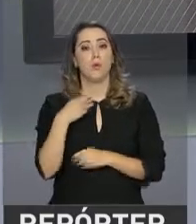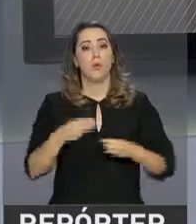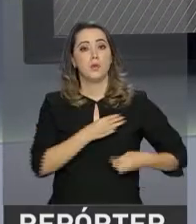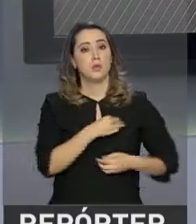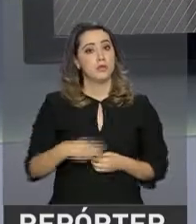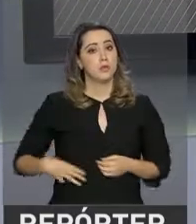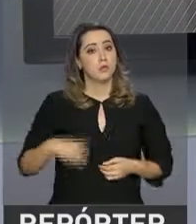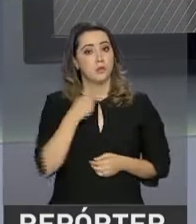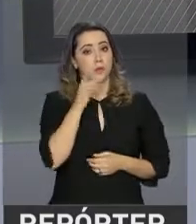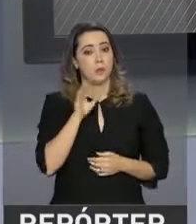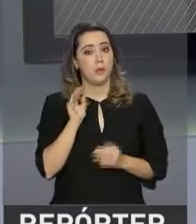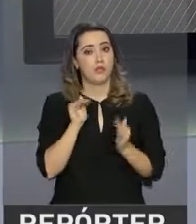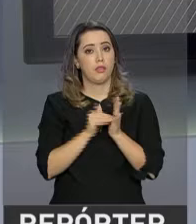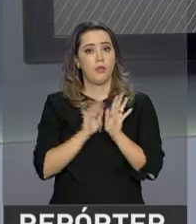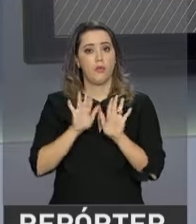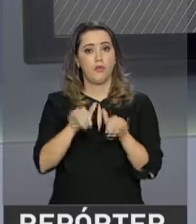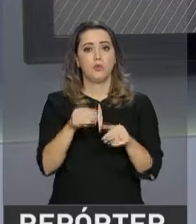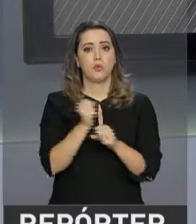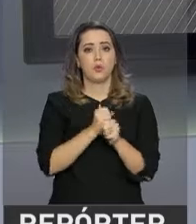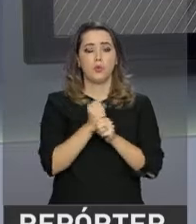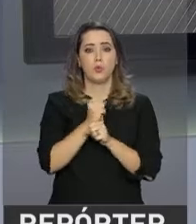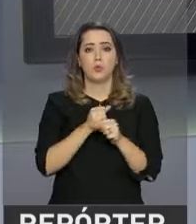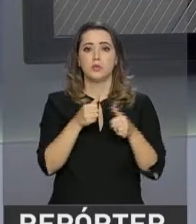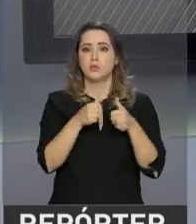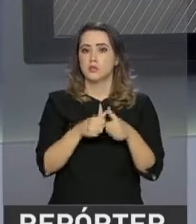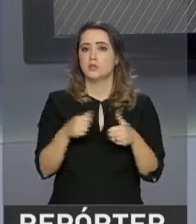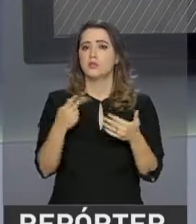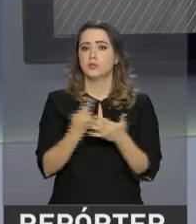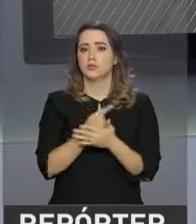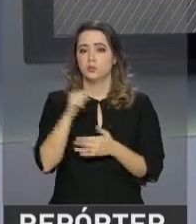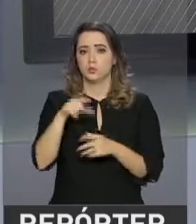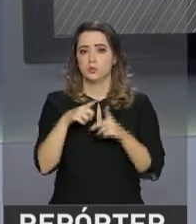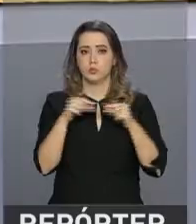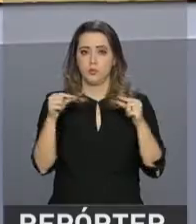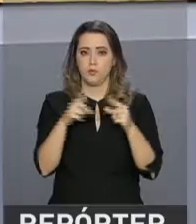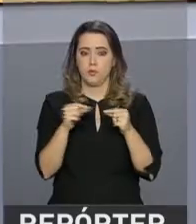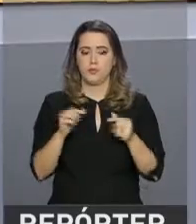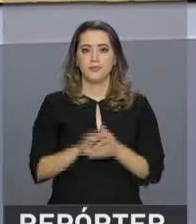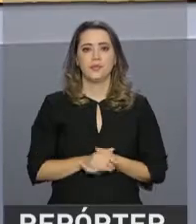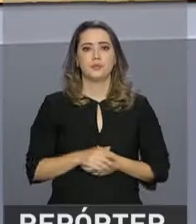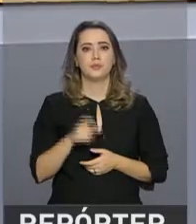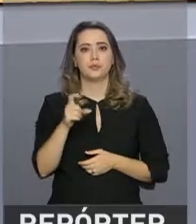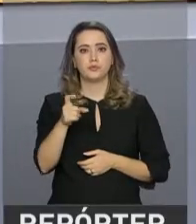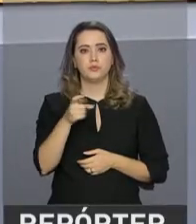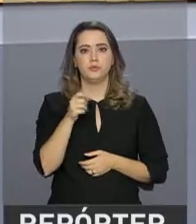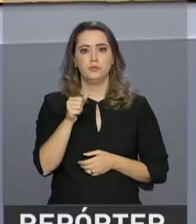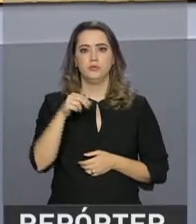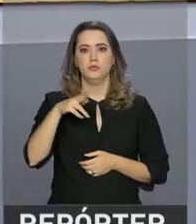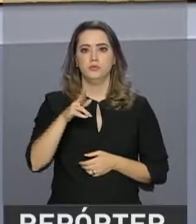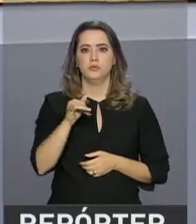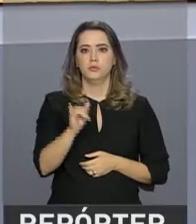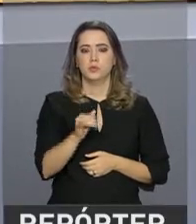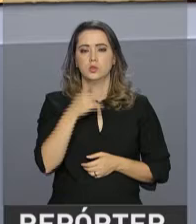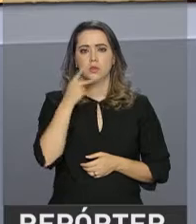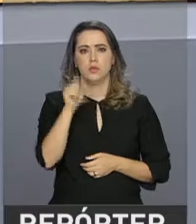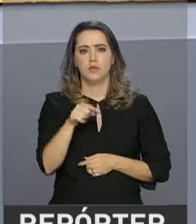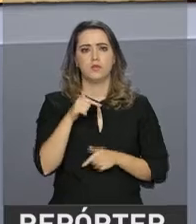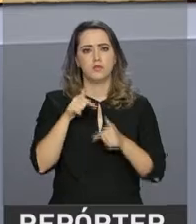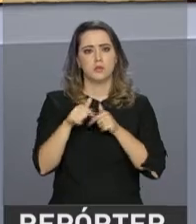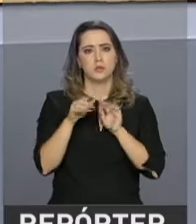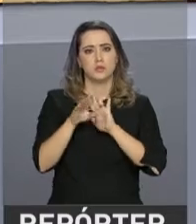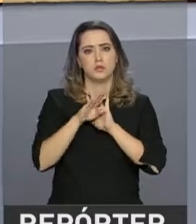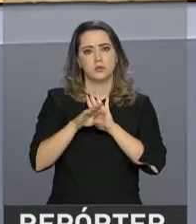que até o fim do ano a filial brasileira do banco esteja em funcionamento ainda em xangai o chanceler falou sobre os projetos